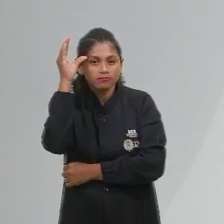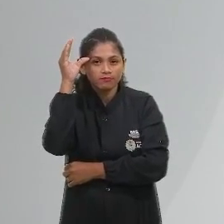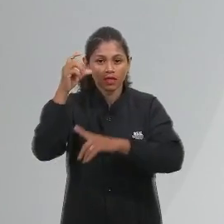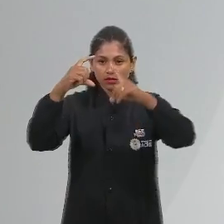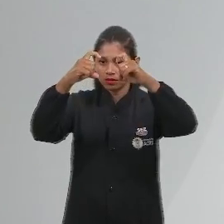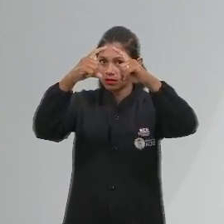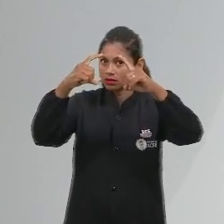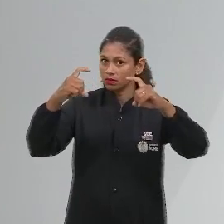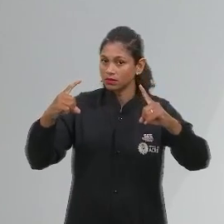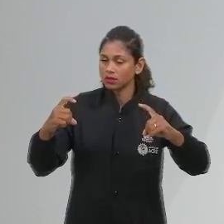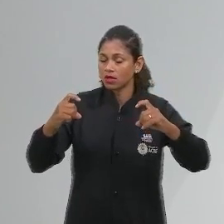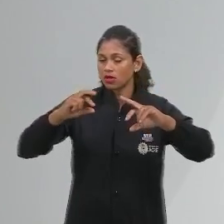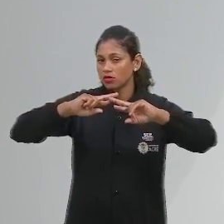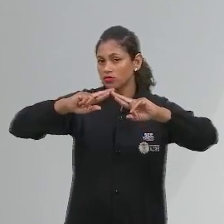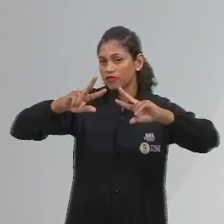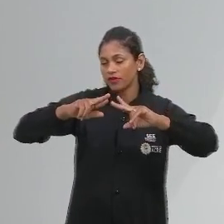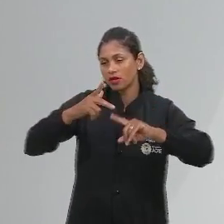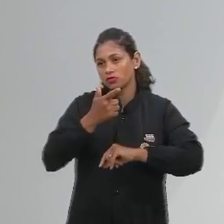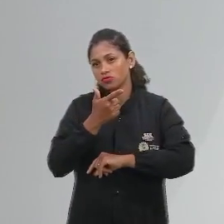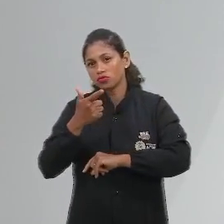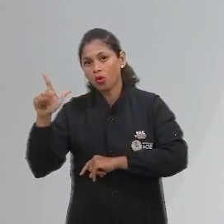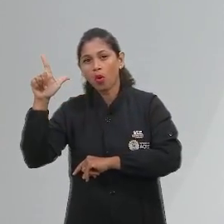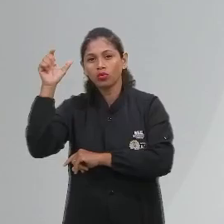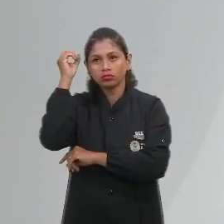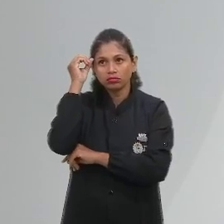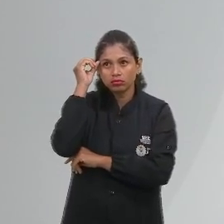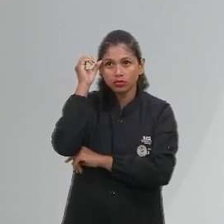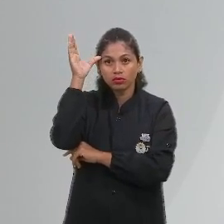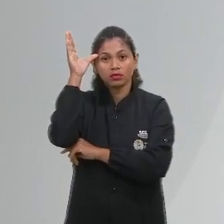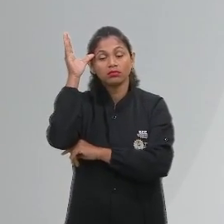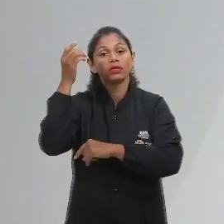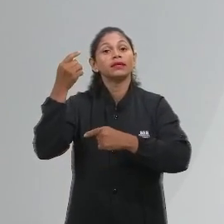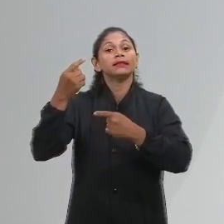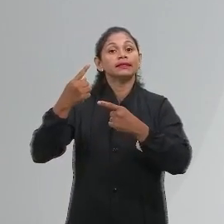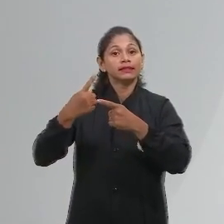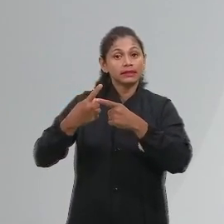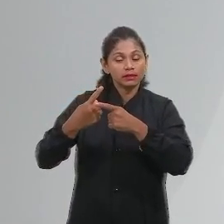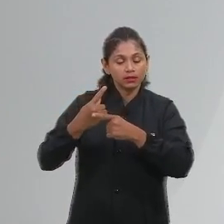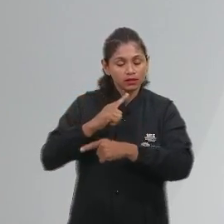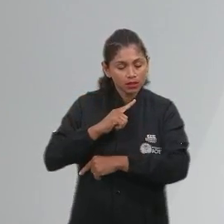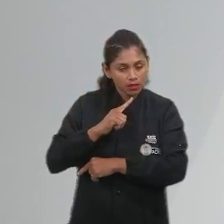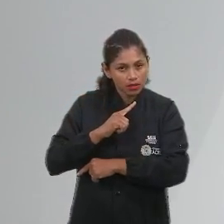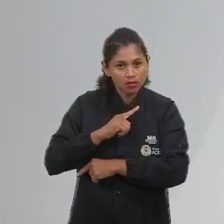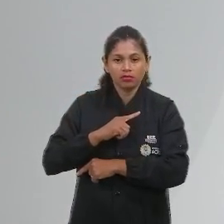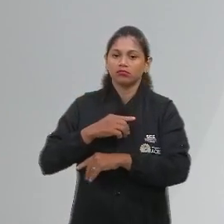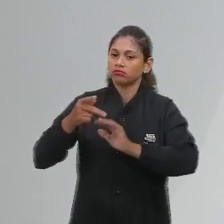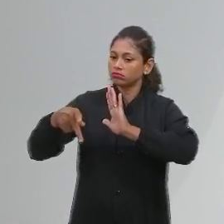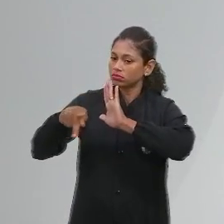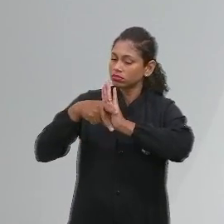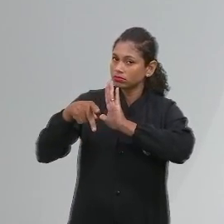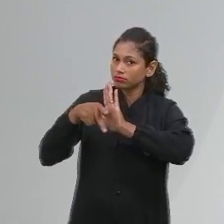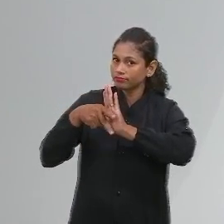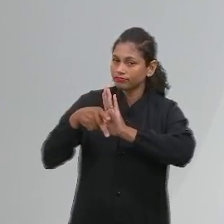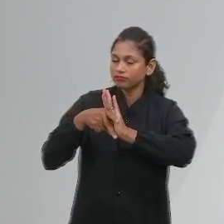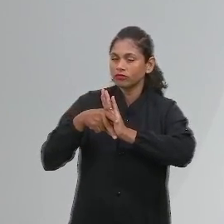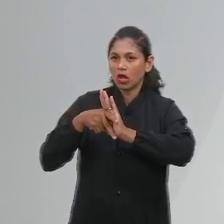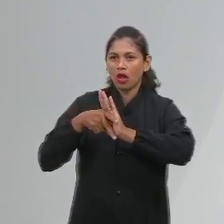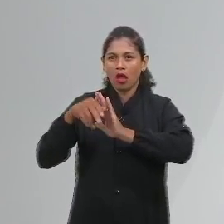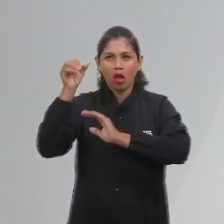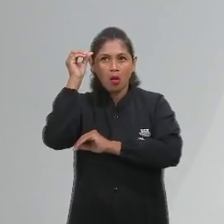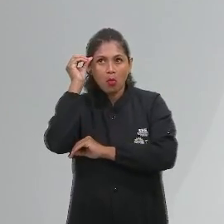de outras formas de conhecimento, ele tem uma peculiaridade. Ele não é um conhecimento pleno, ele não é um